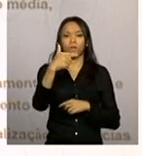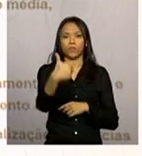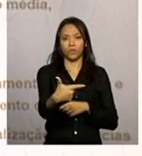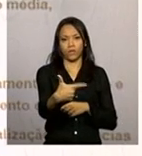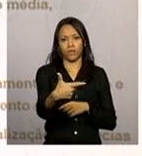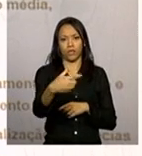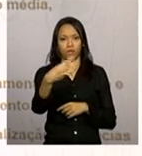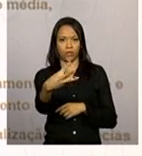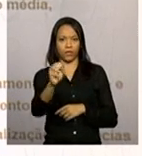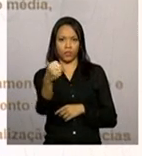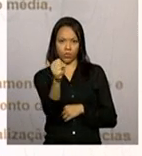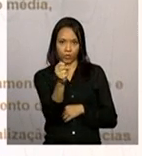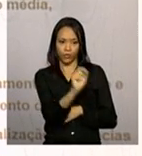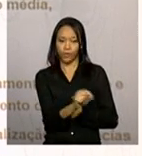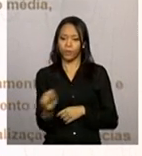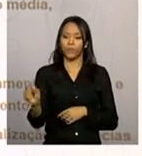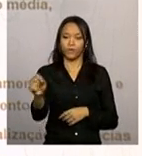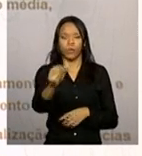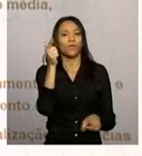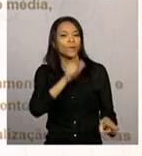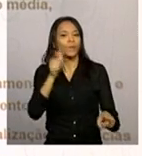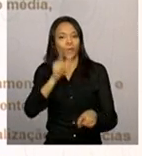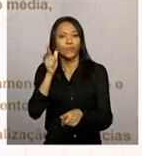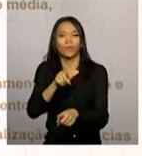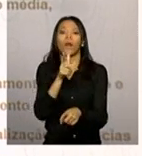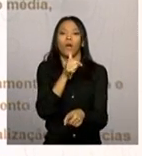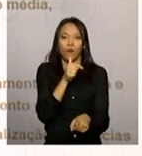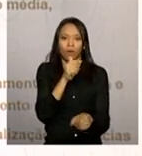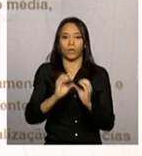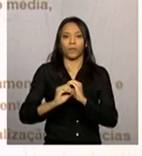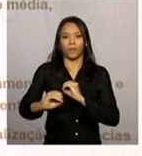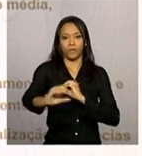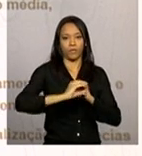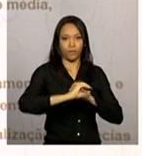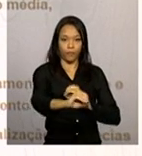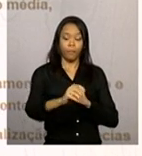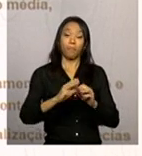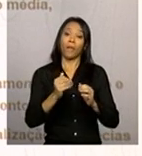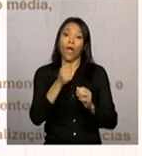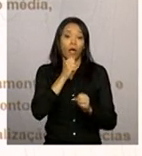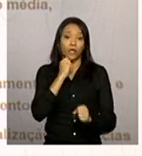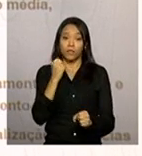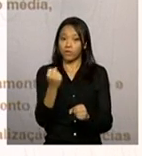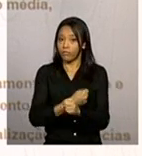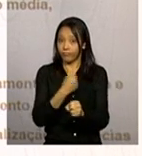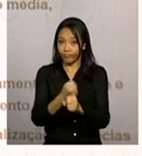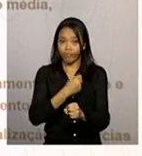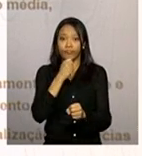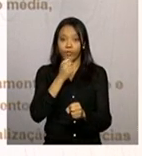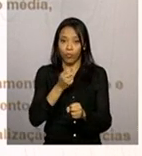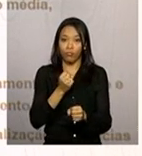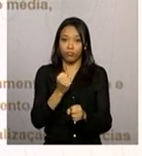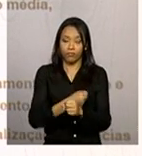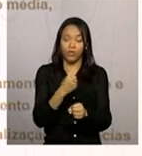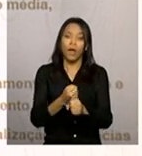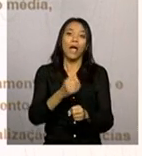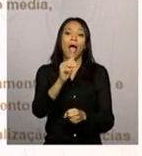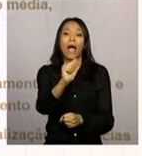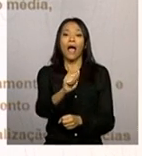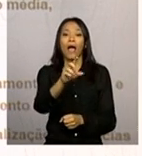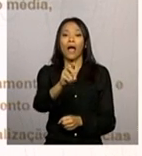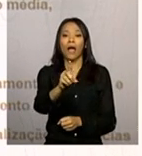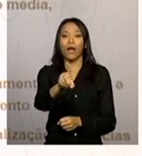foram atendidas com sistemas de abastecimento de água. Estão em andamento 160 adutoras e barragens